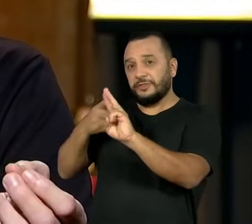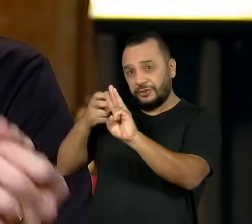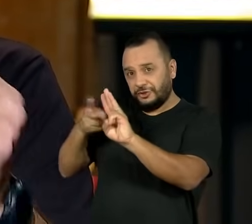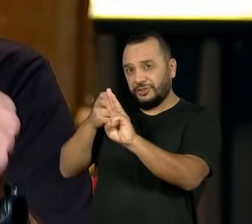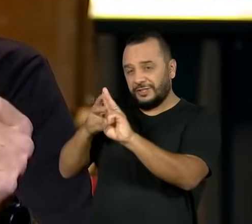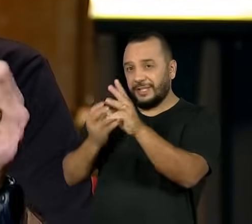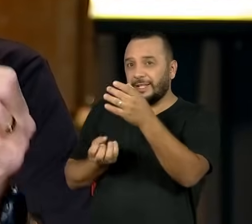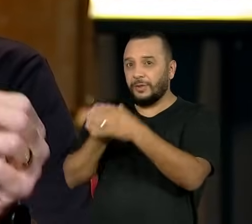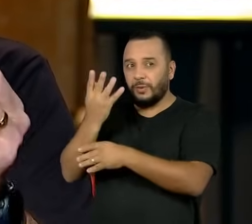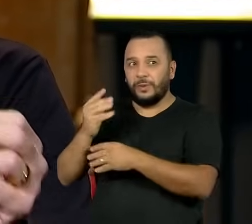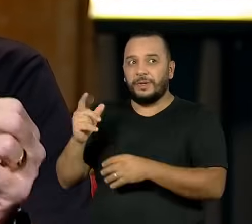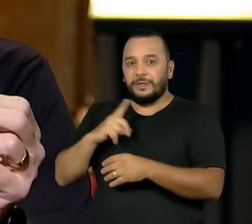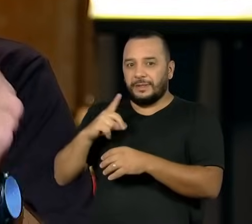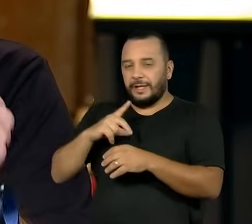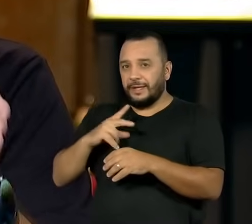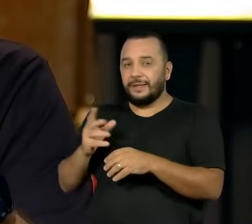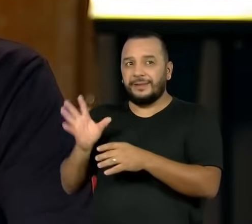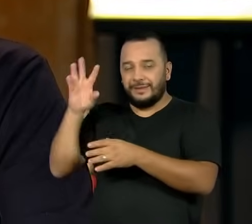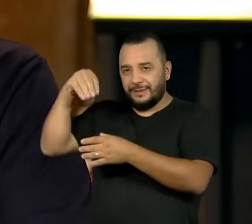tem na ayahuasca se chama